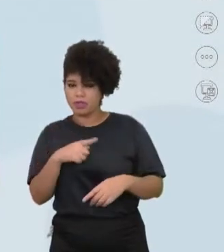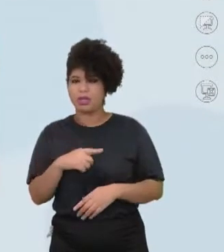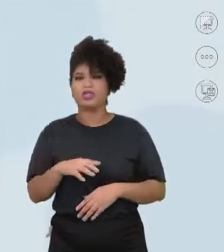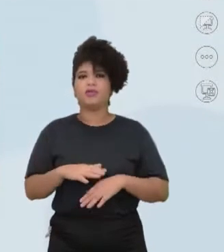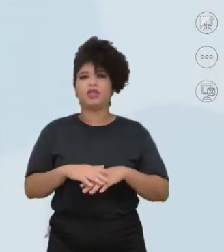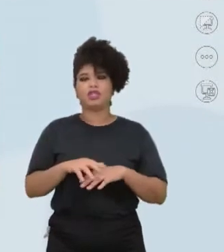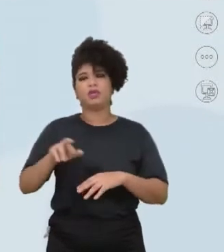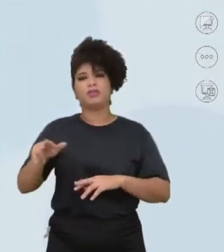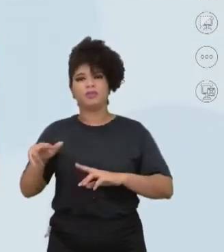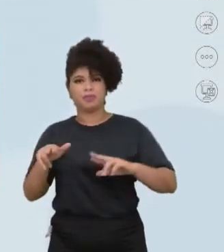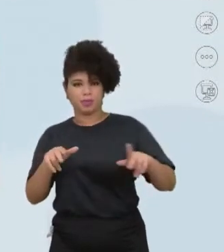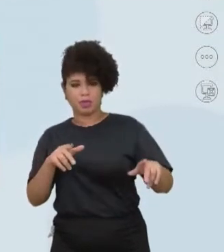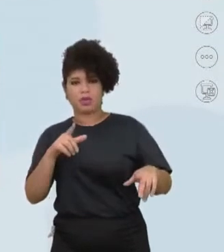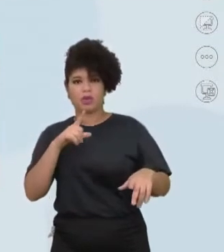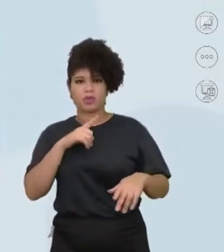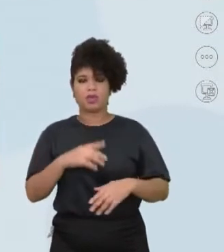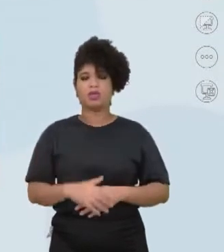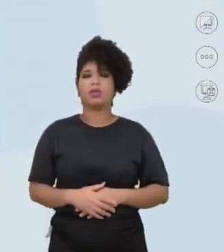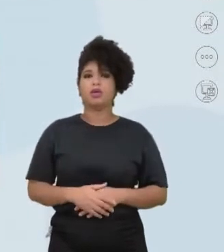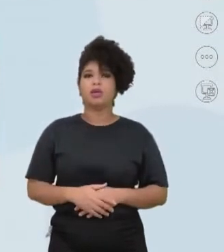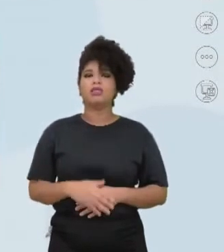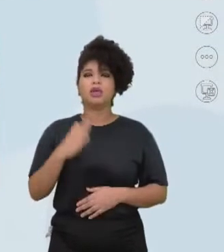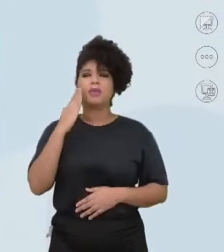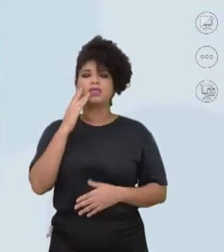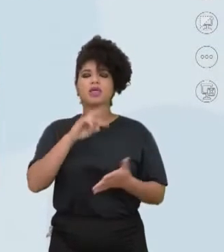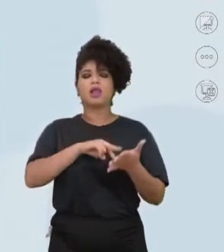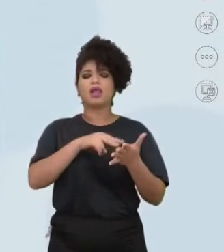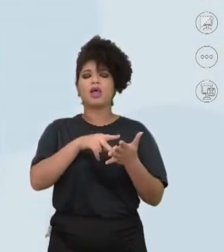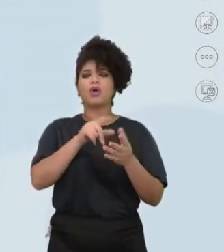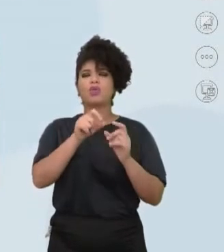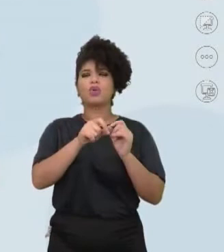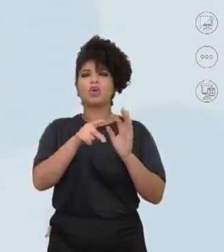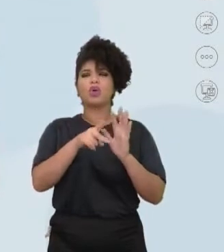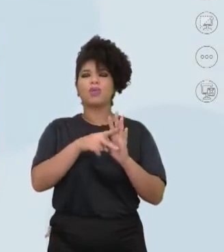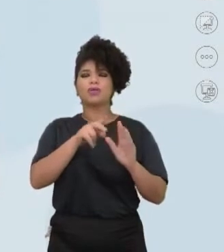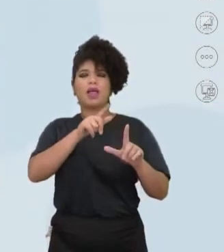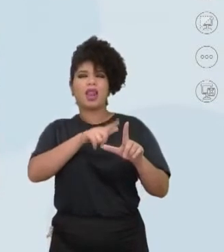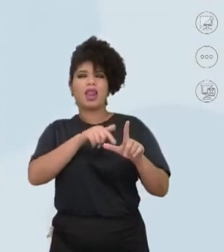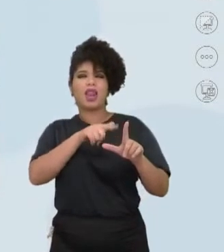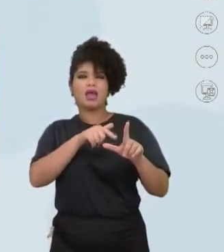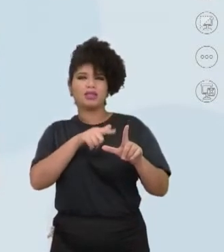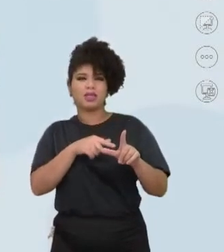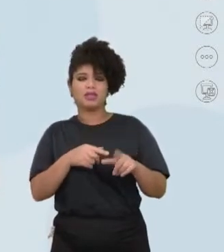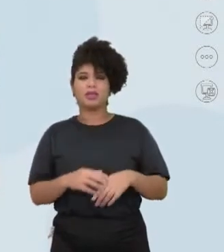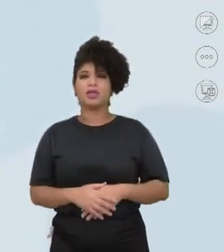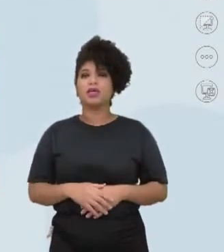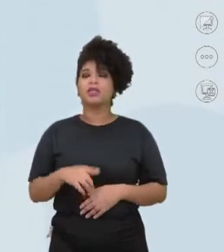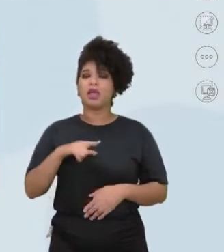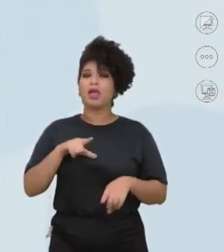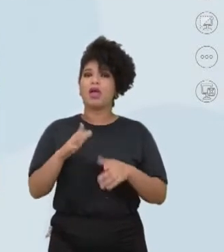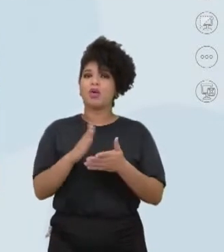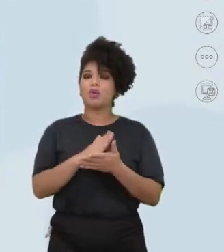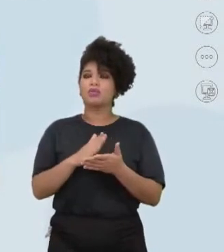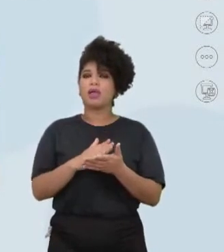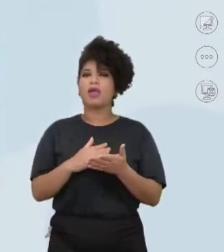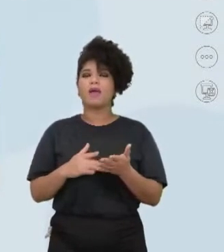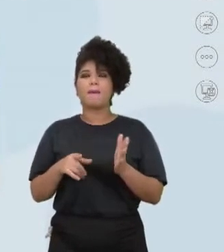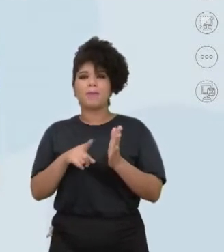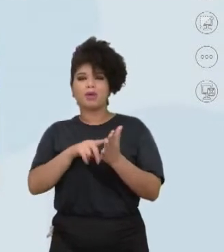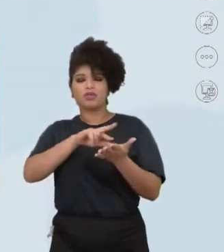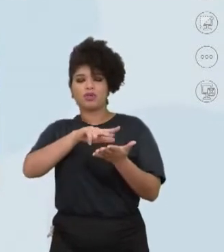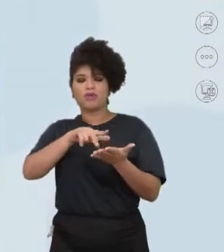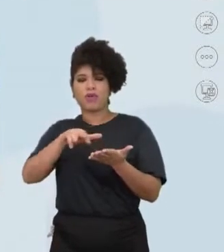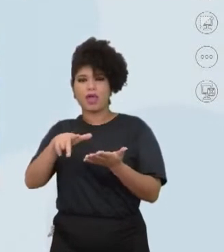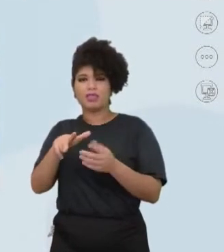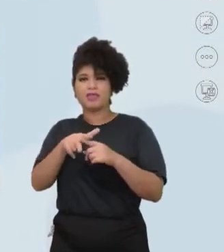canções, dando a elas vida, colorido, significado, né, por meio aí da técnica instrumental, que isso é muito importante, tá?